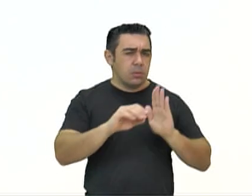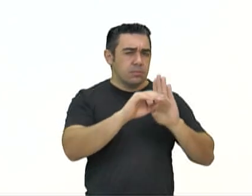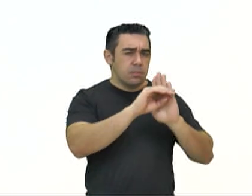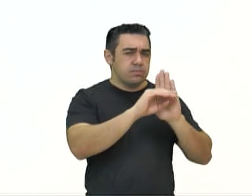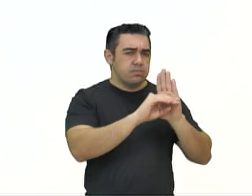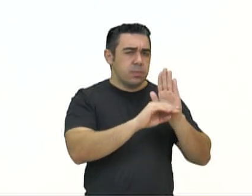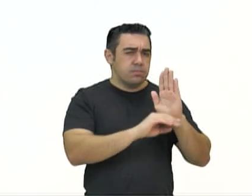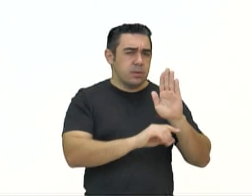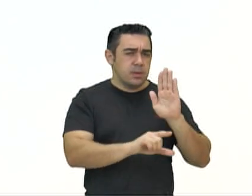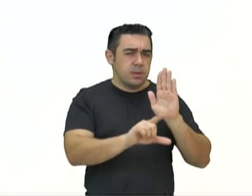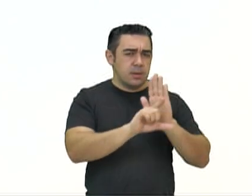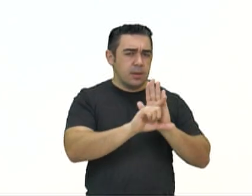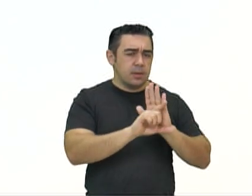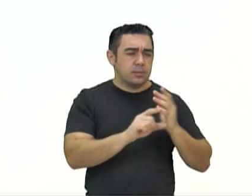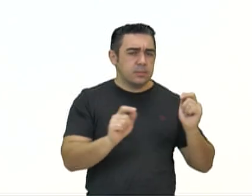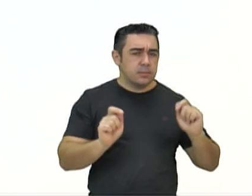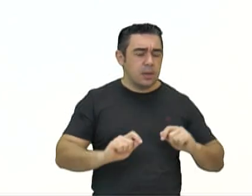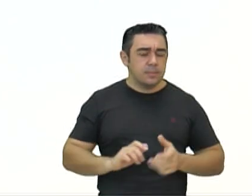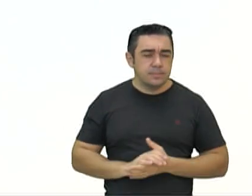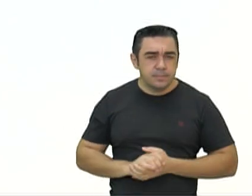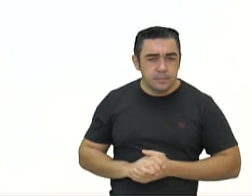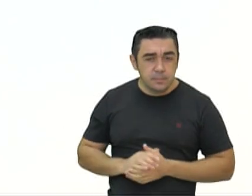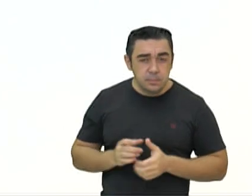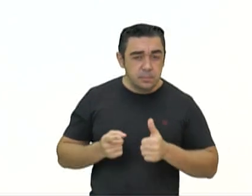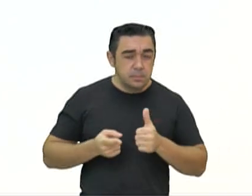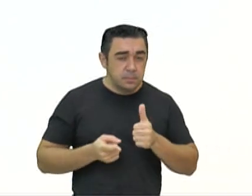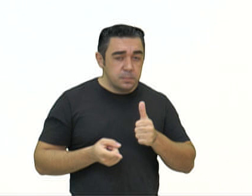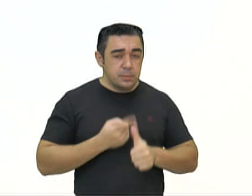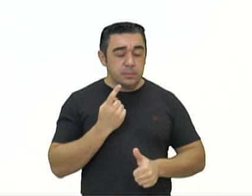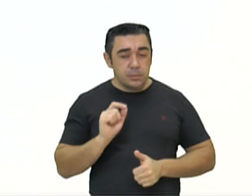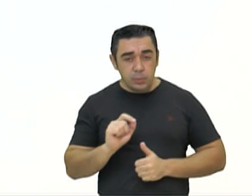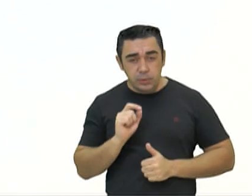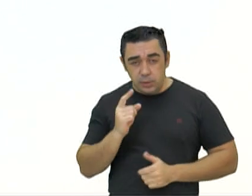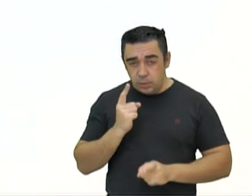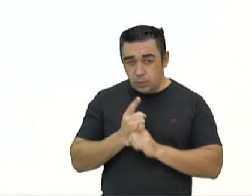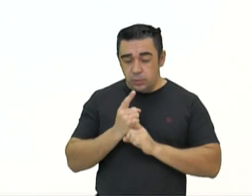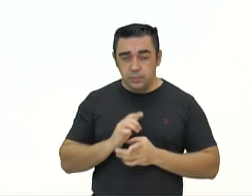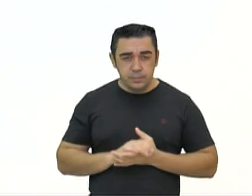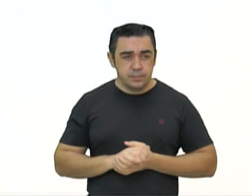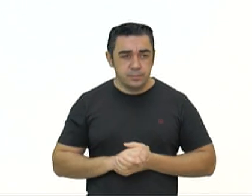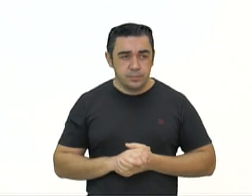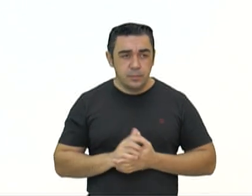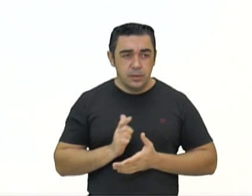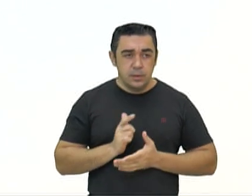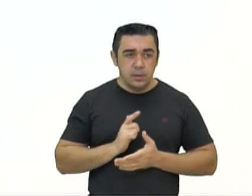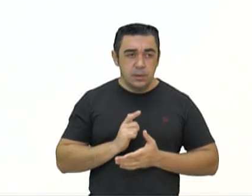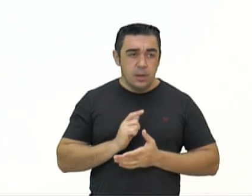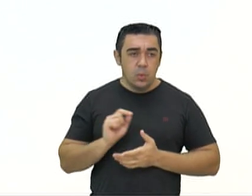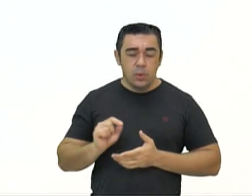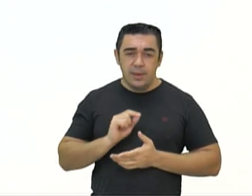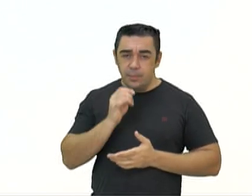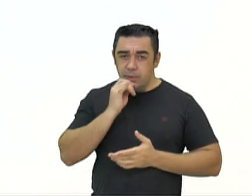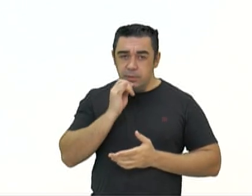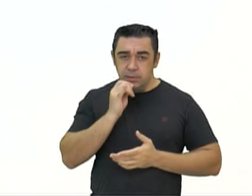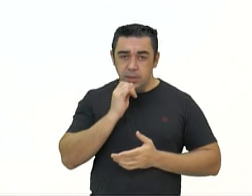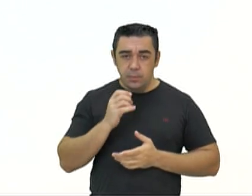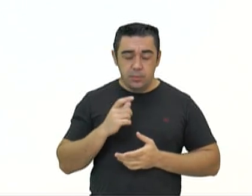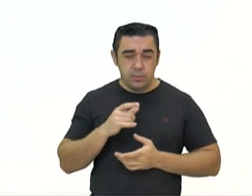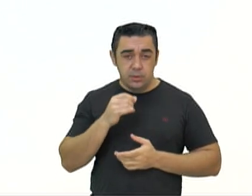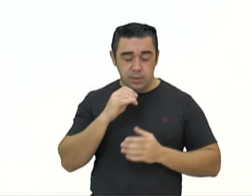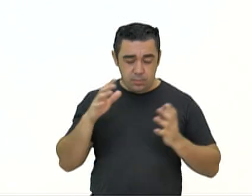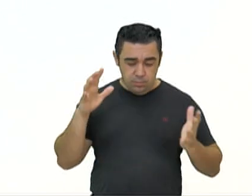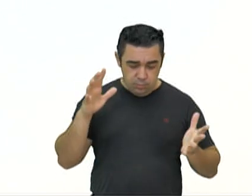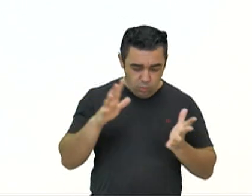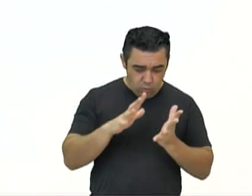serem vistas. Bem, primeiro, o que ele observou? Quando você tem uma mola e essa mola ela é